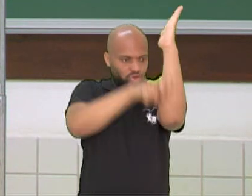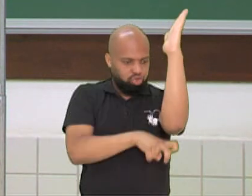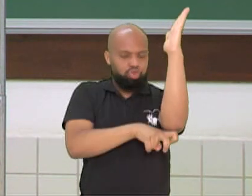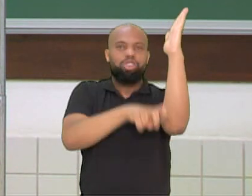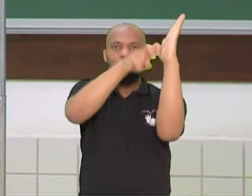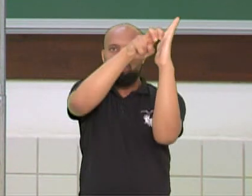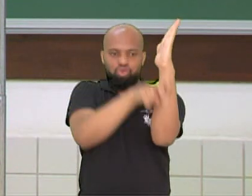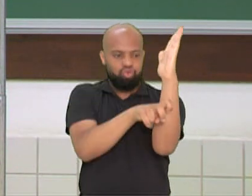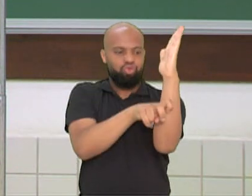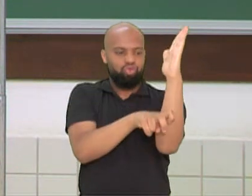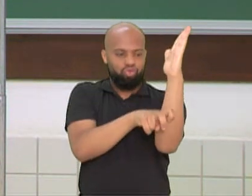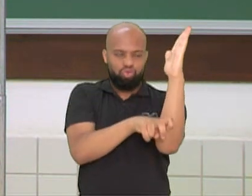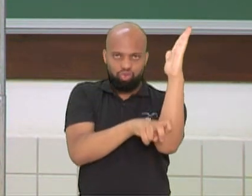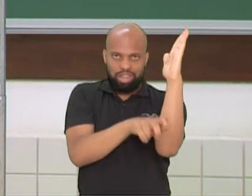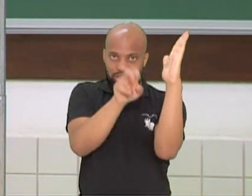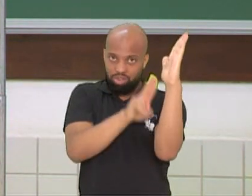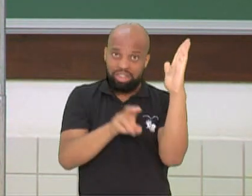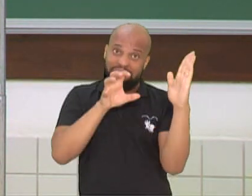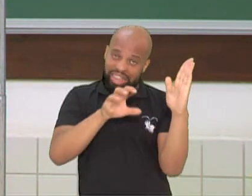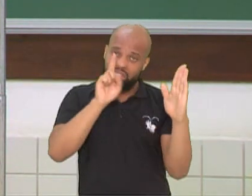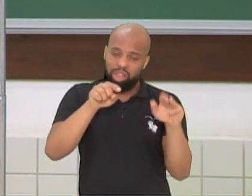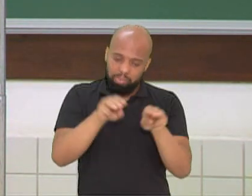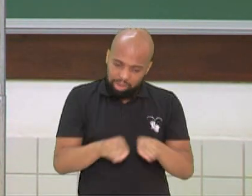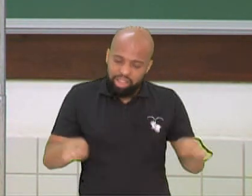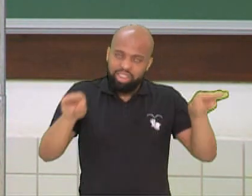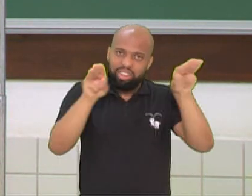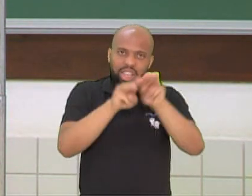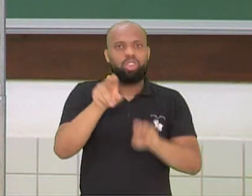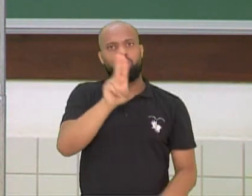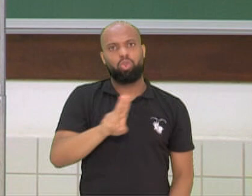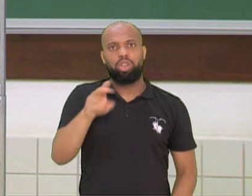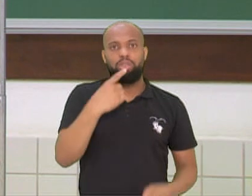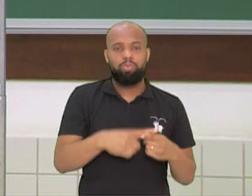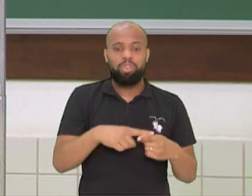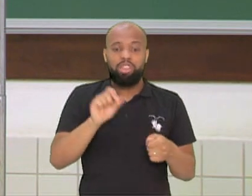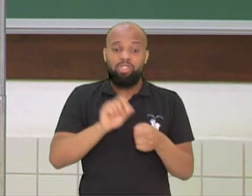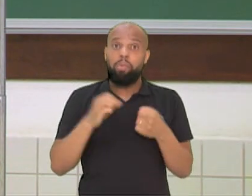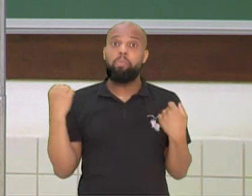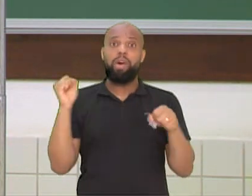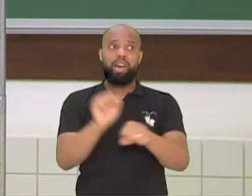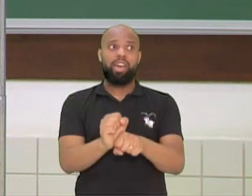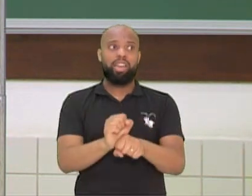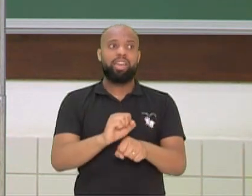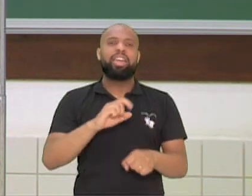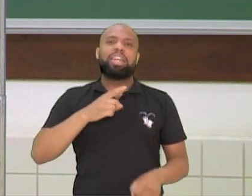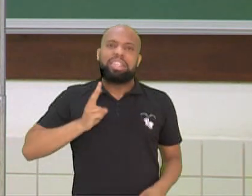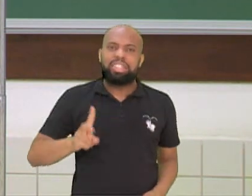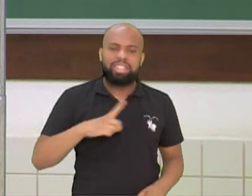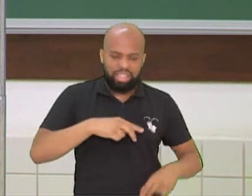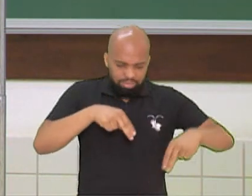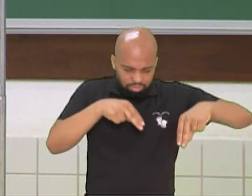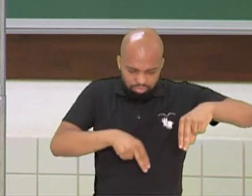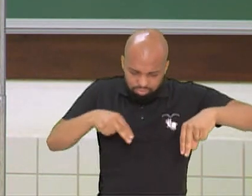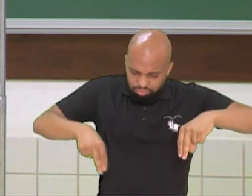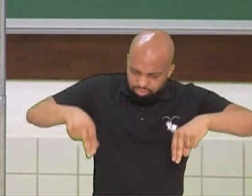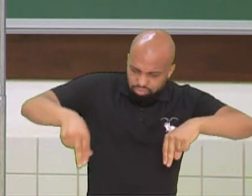você acaba que essa força magnética oposta freia essa bobina. Então a bobina tem que ser toda hora empurrada,